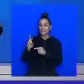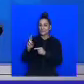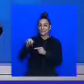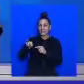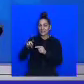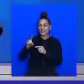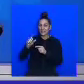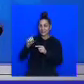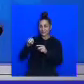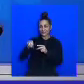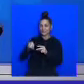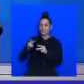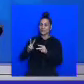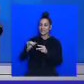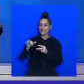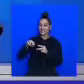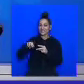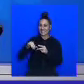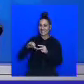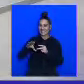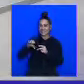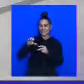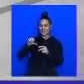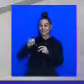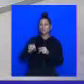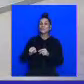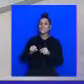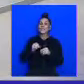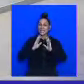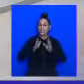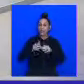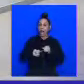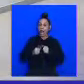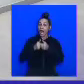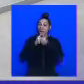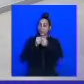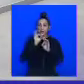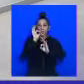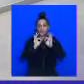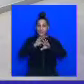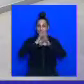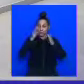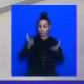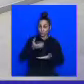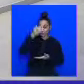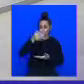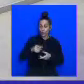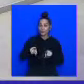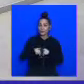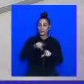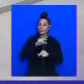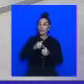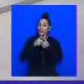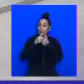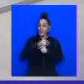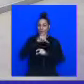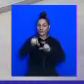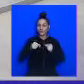e Vinícius Miano. Boa noite. Boa noite. Eles já acompanharam a preparação dos globos e agora vão acompanhar também o